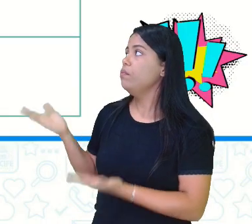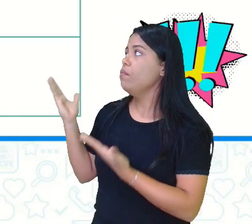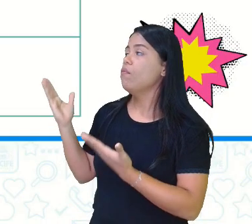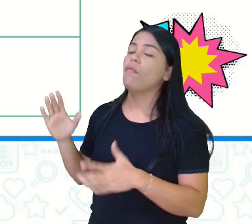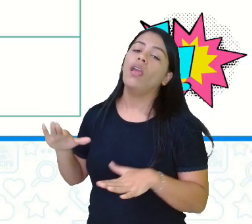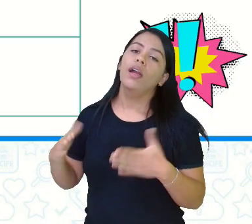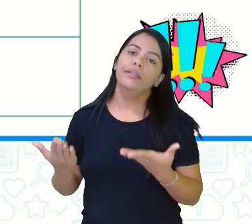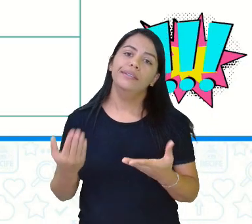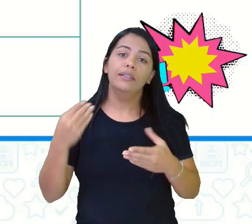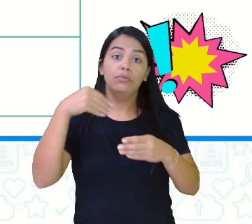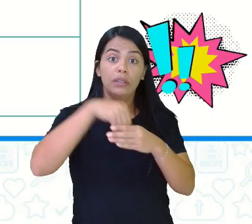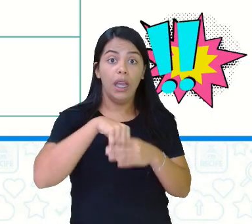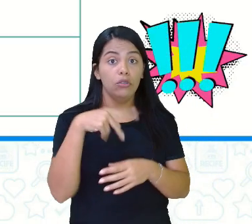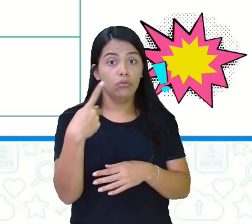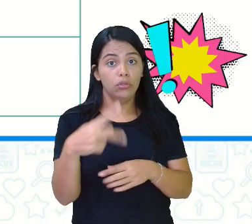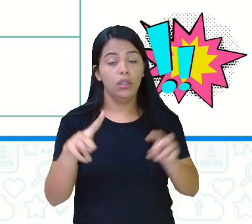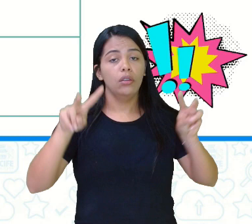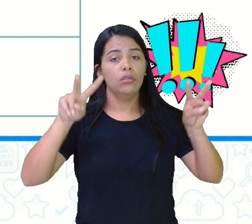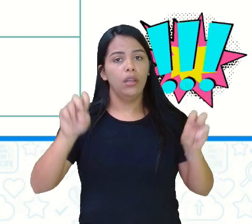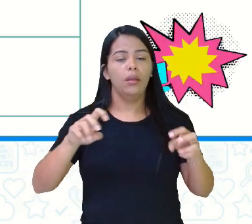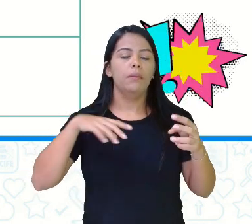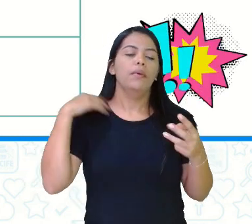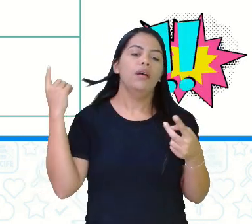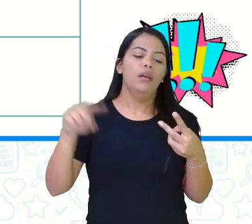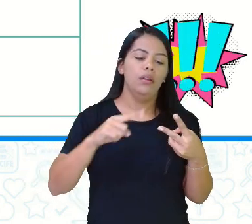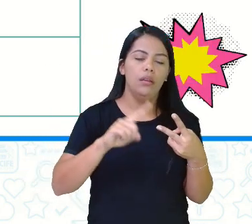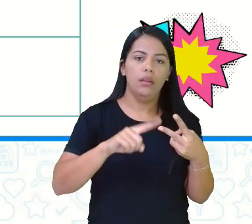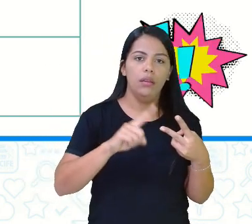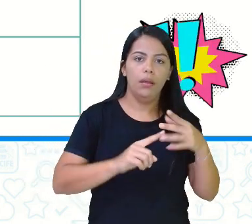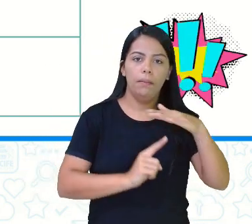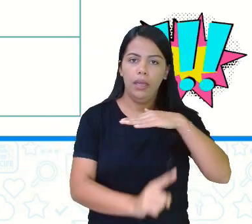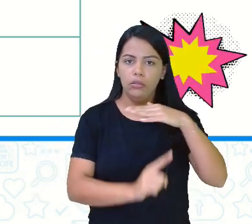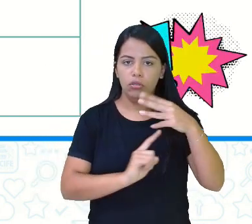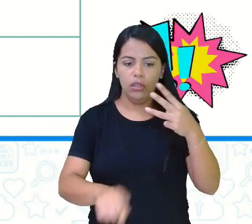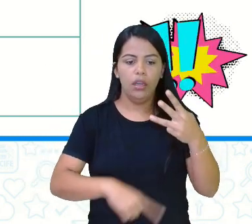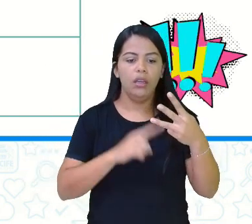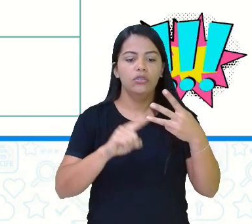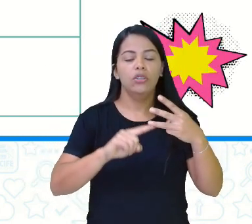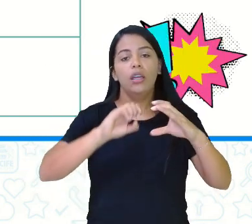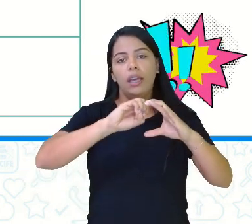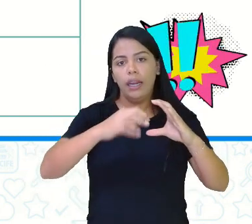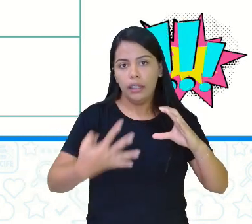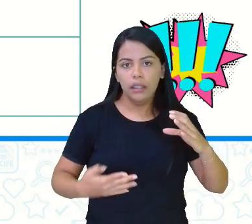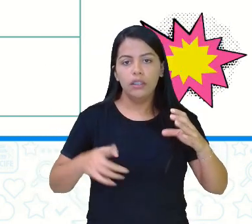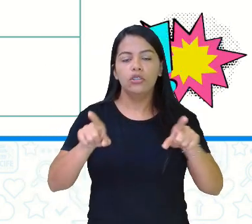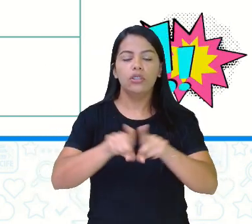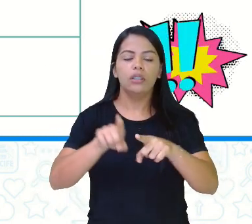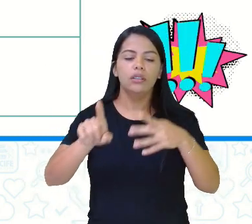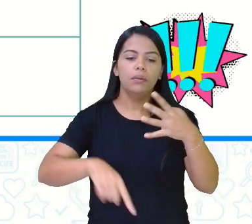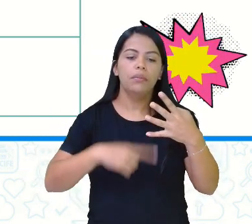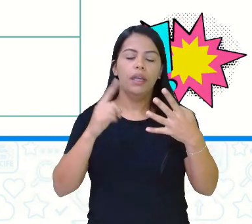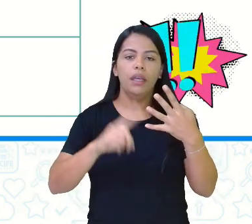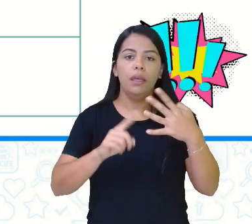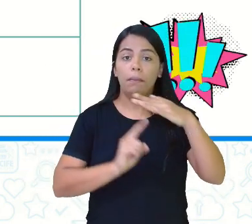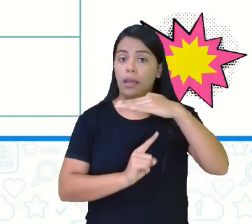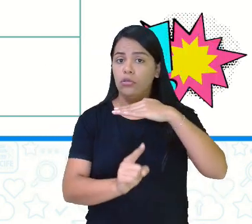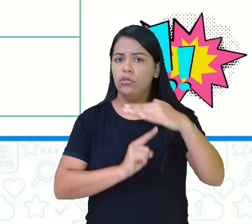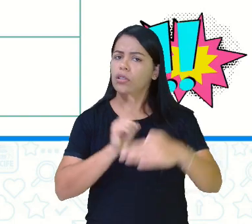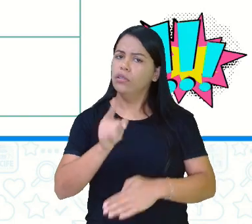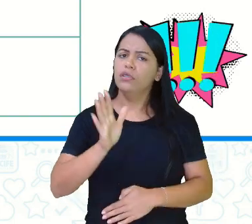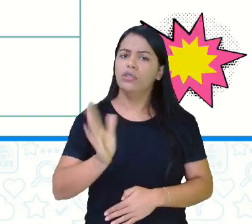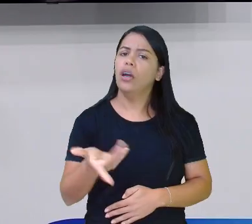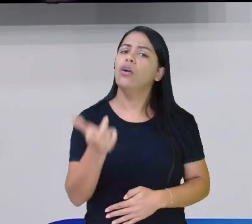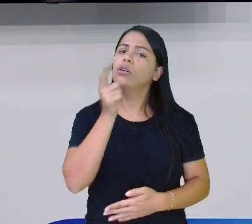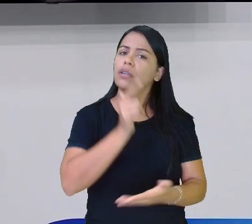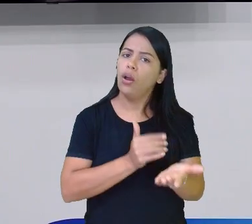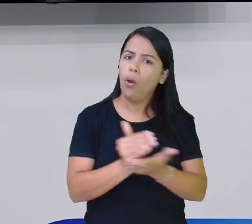vem personagens, as características dele e o cenário, você já tem como iniciar ali a sua história em quadrinhos.